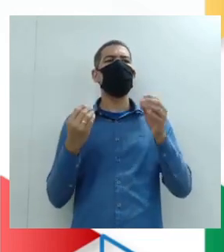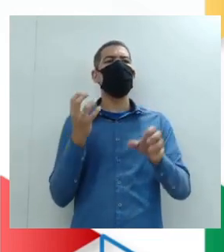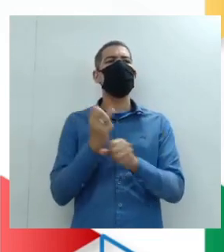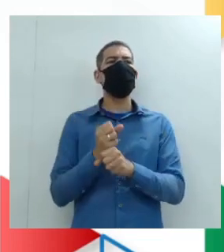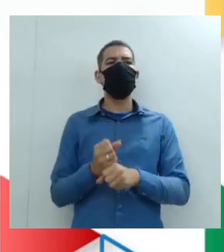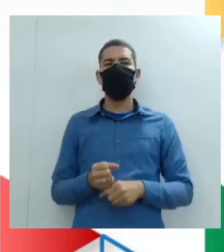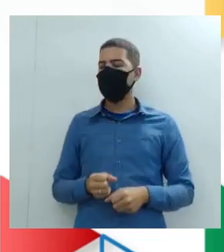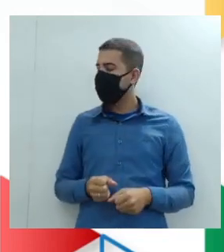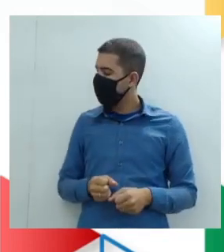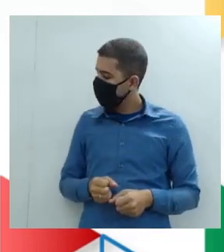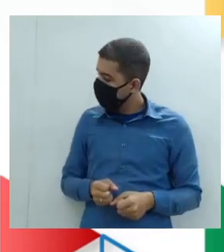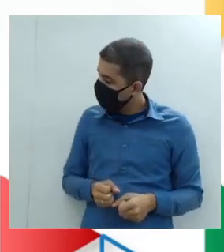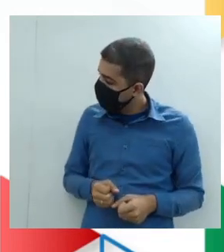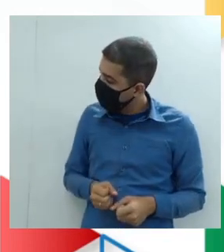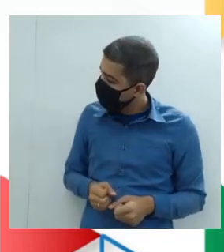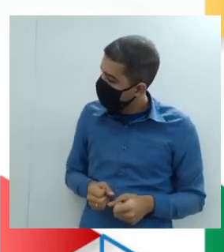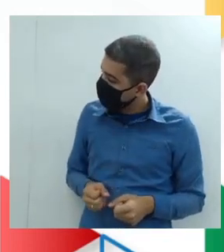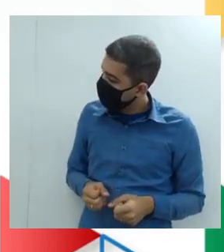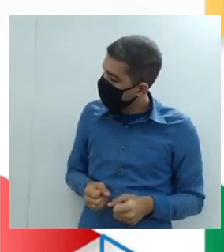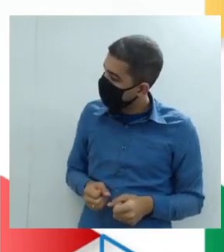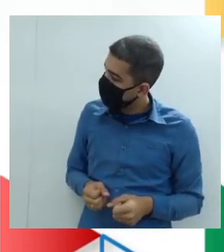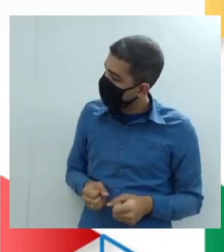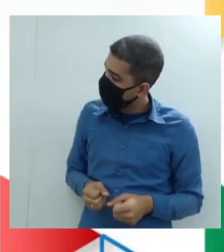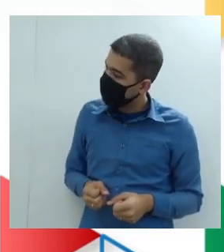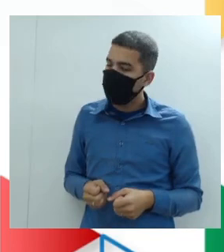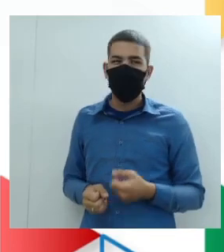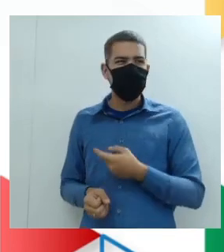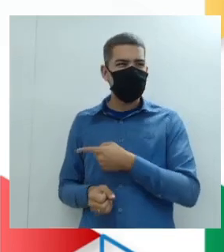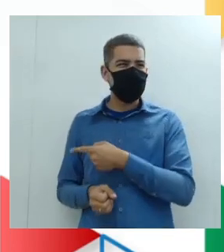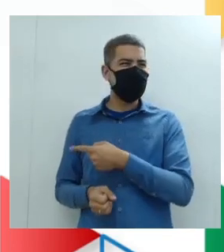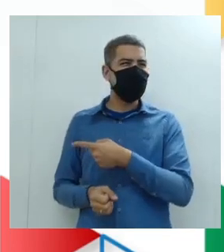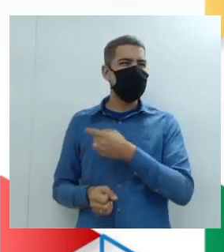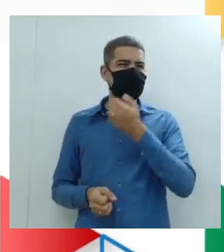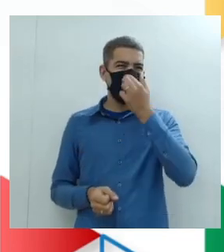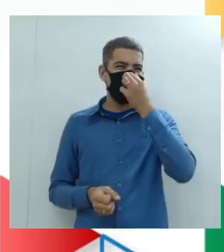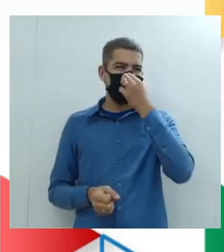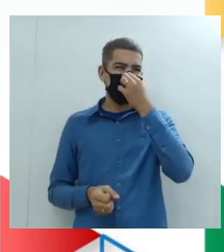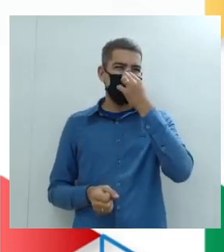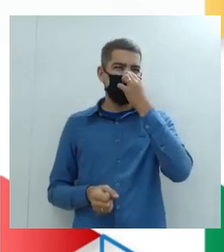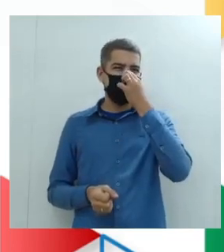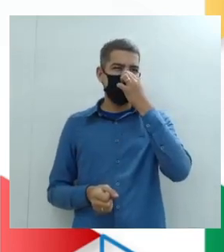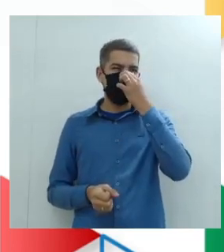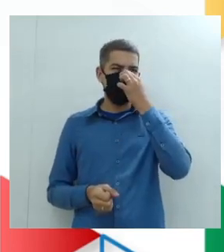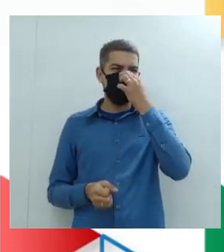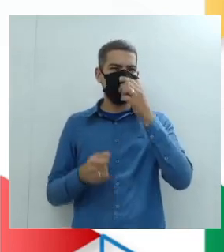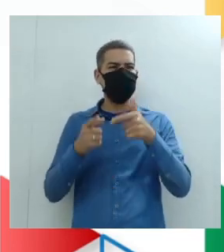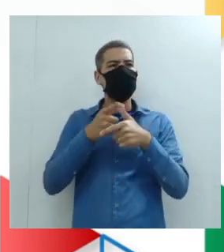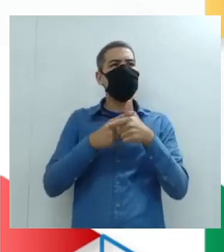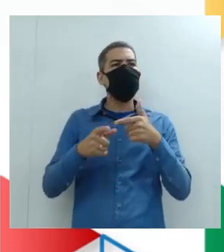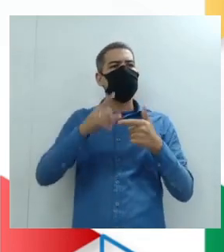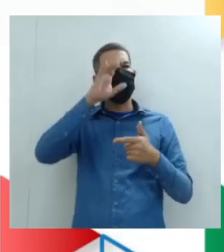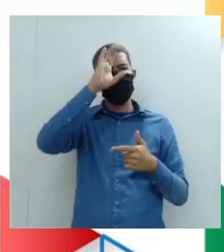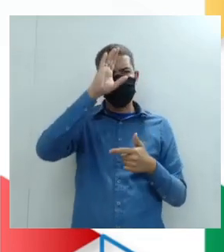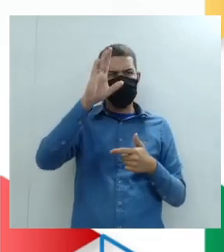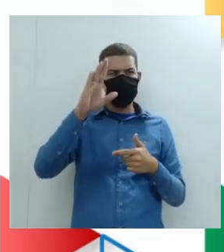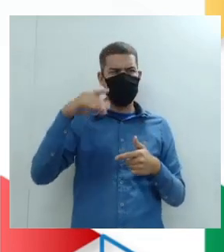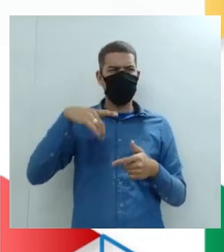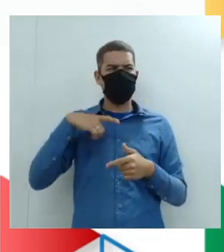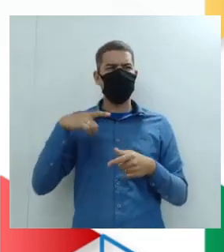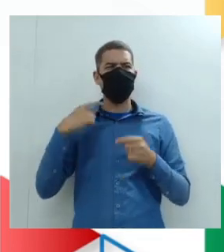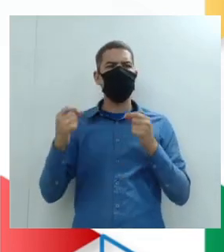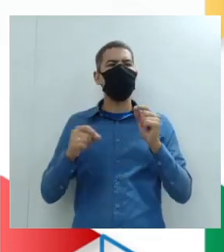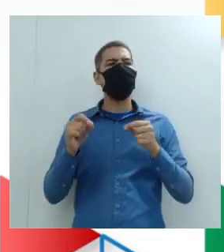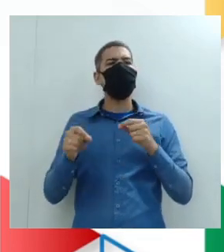fácil. Segue aí na sequência, ó. Segue comigo, ó. Dividindo aí direto, 8 dividido